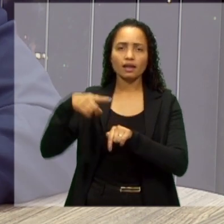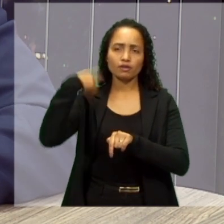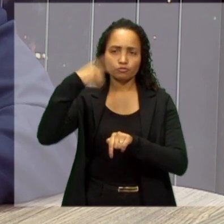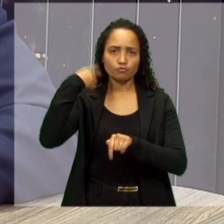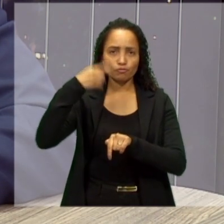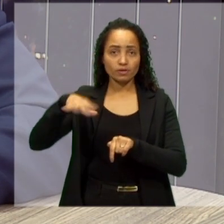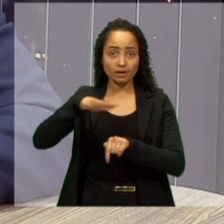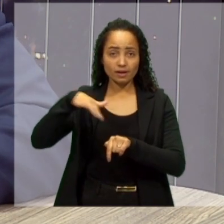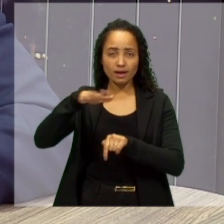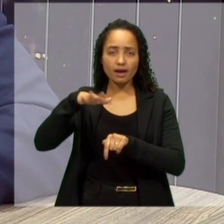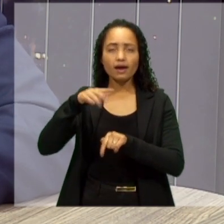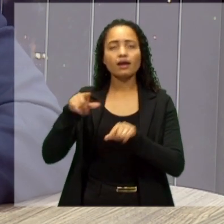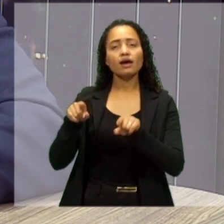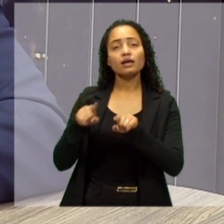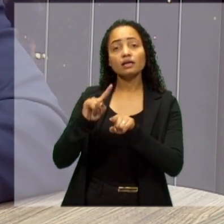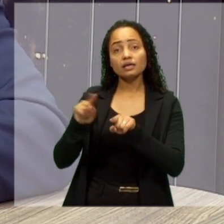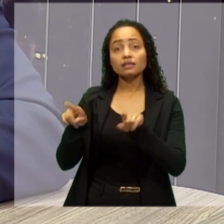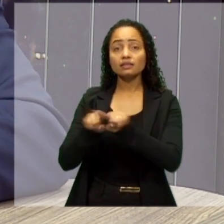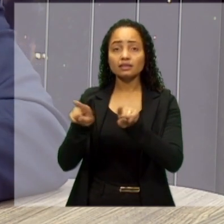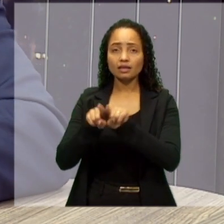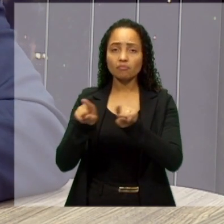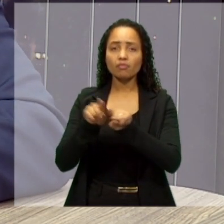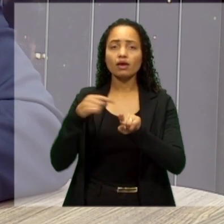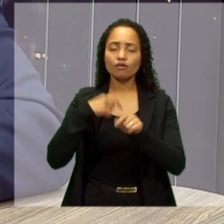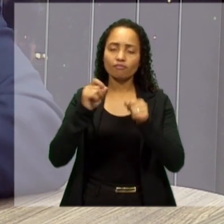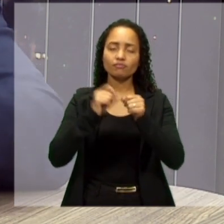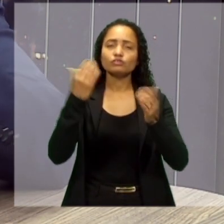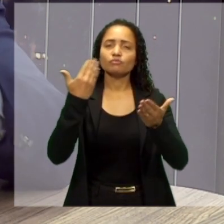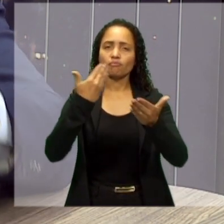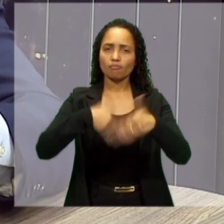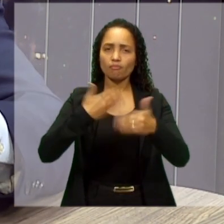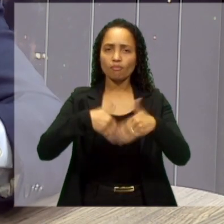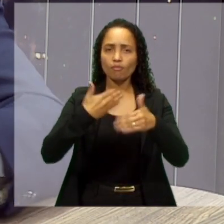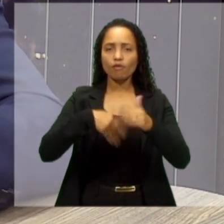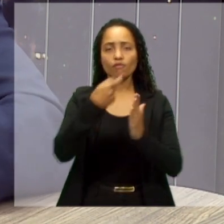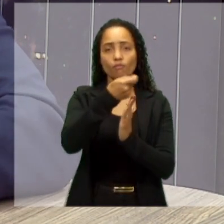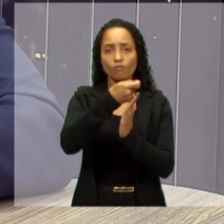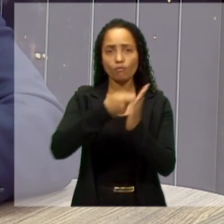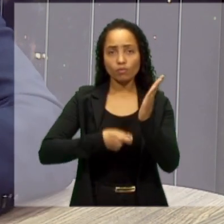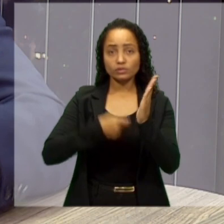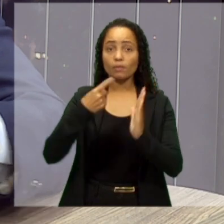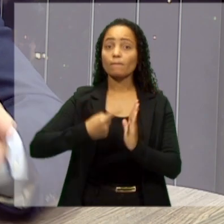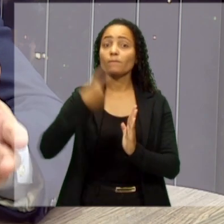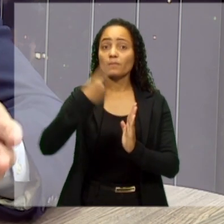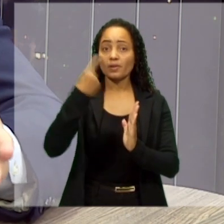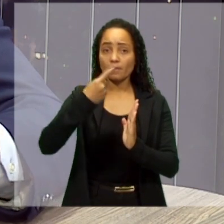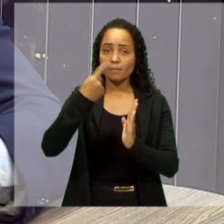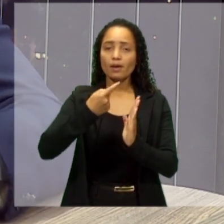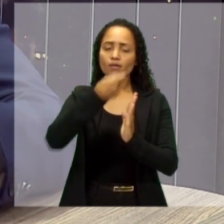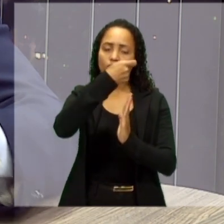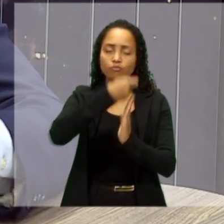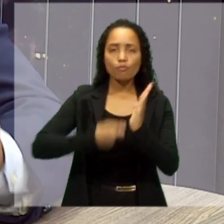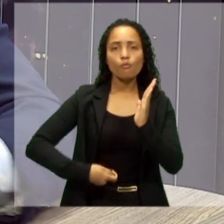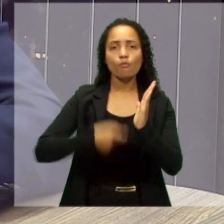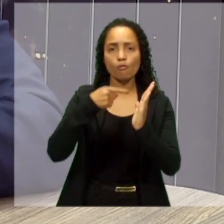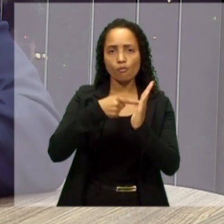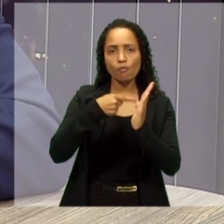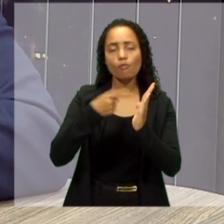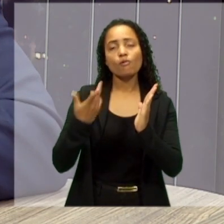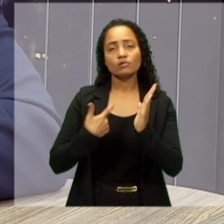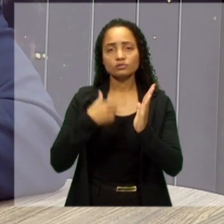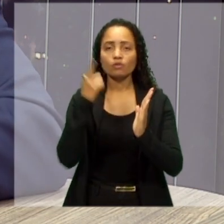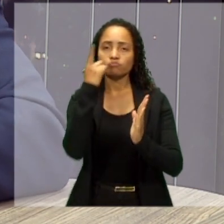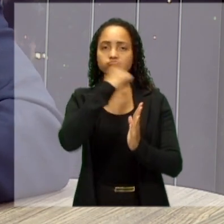eu prestei o concurso para servidor da Defensoria Pública. Então, no primeiro concurso da Defensoria Pública, eu ingressei como